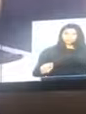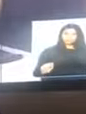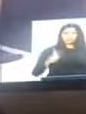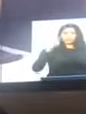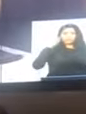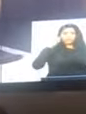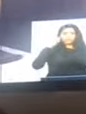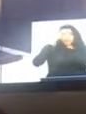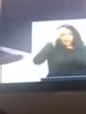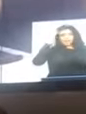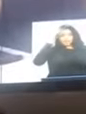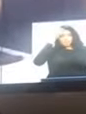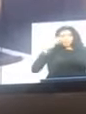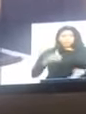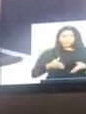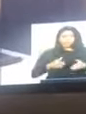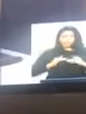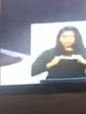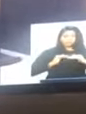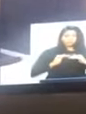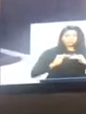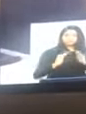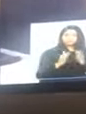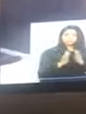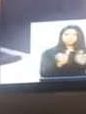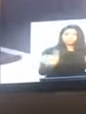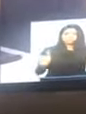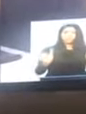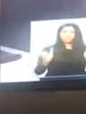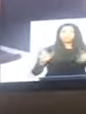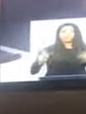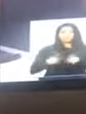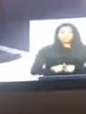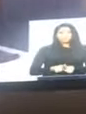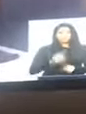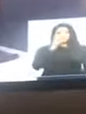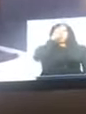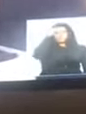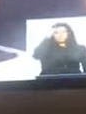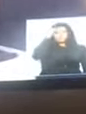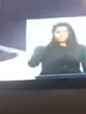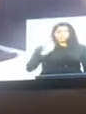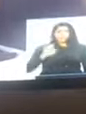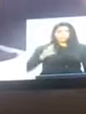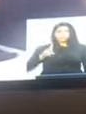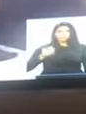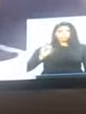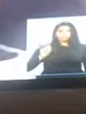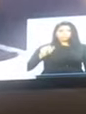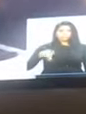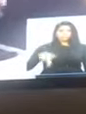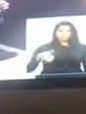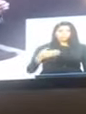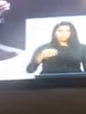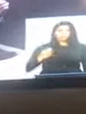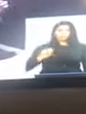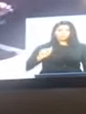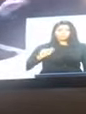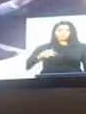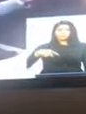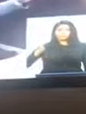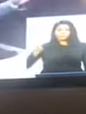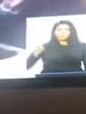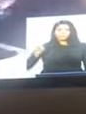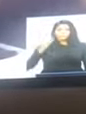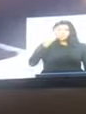rodovia com o compromisso e a parceria com o prefeito Edson Sá de Aquiraz, para, ao duplicar e